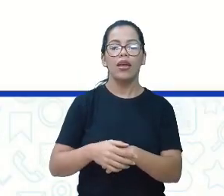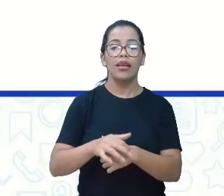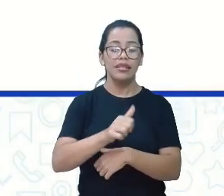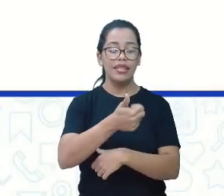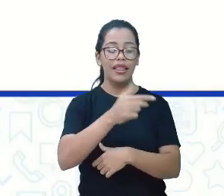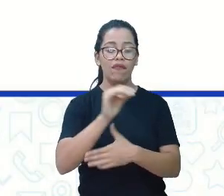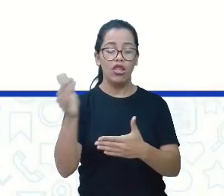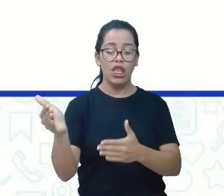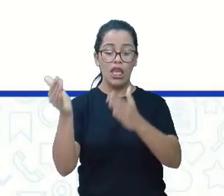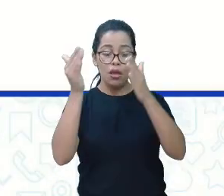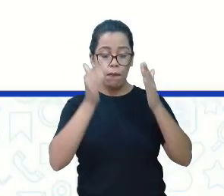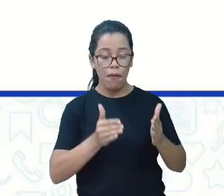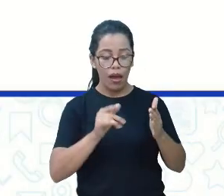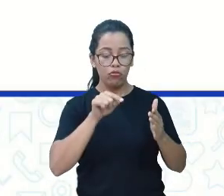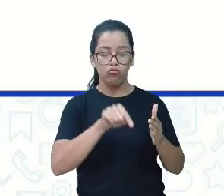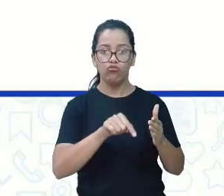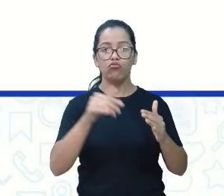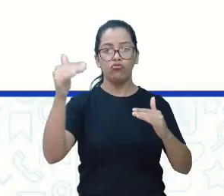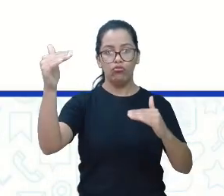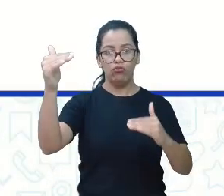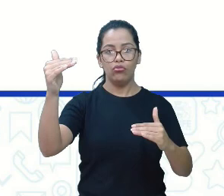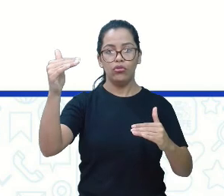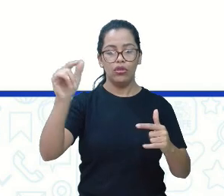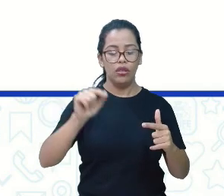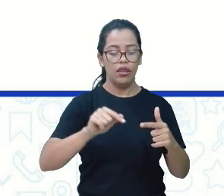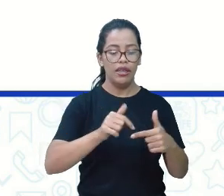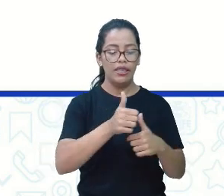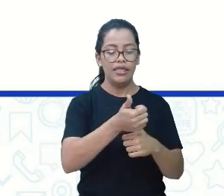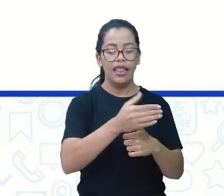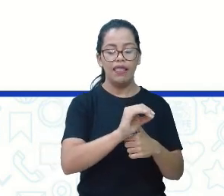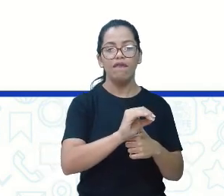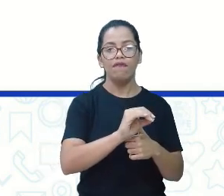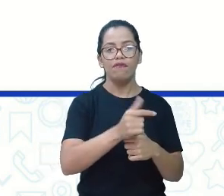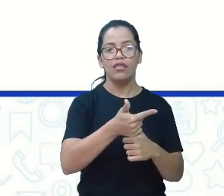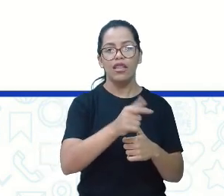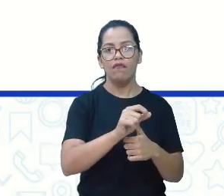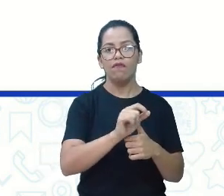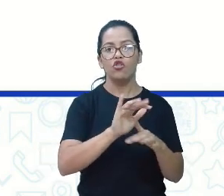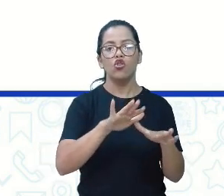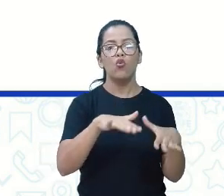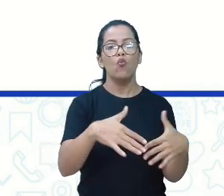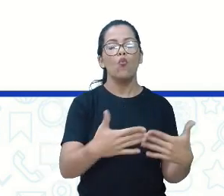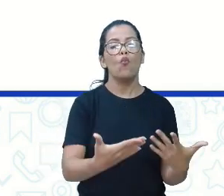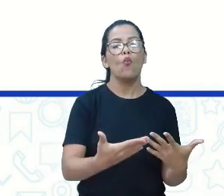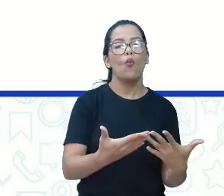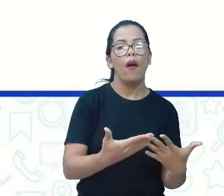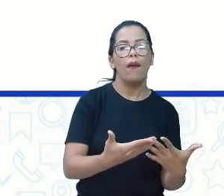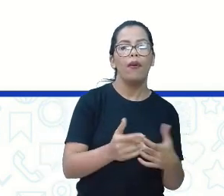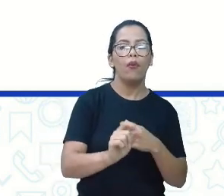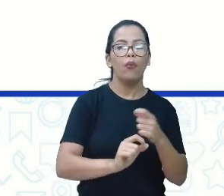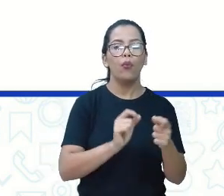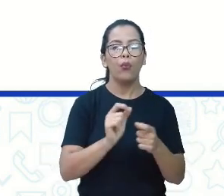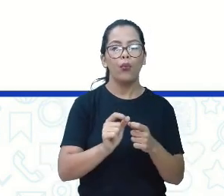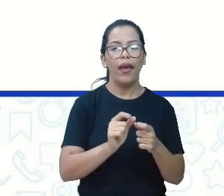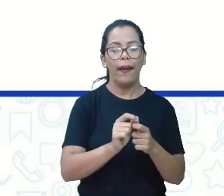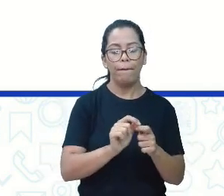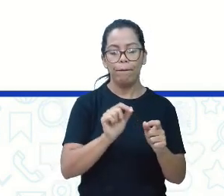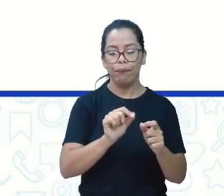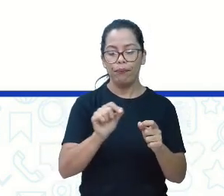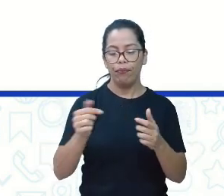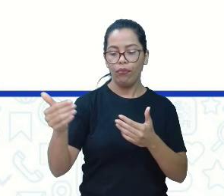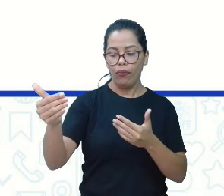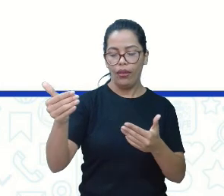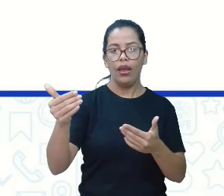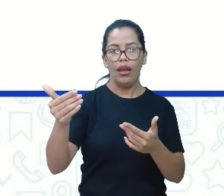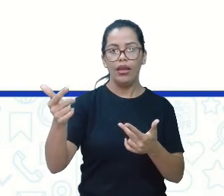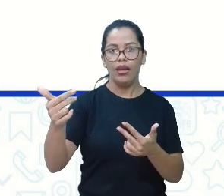embaixo. Então, qual é o ângulo, certo, que é correspondente a esse ângulo lá embaixo? esse aqui, ó. Então, já desci o ângulo